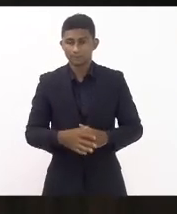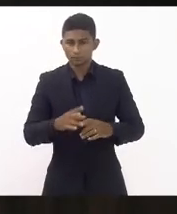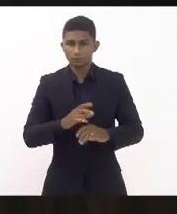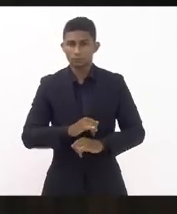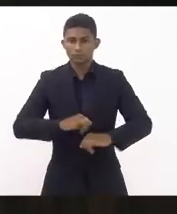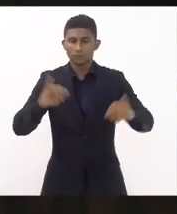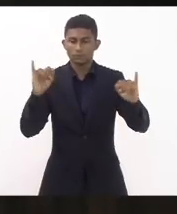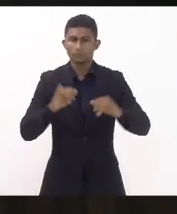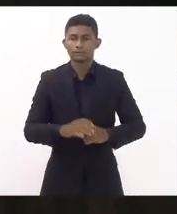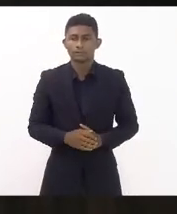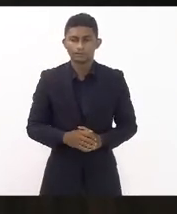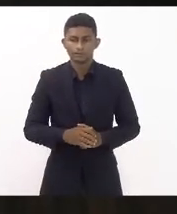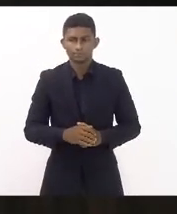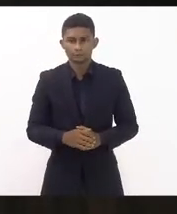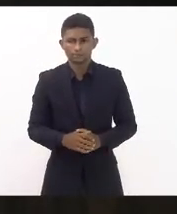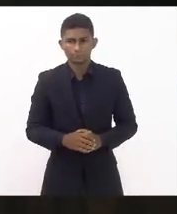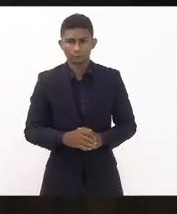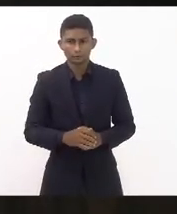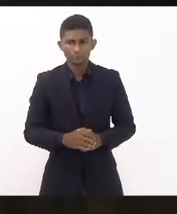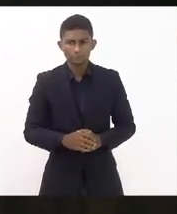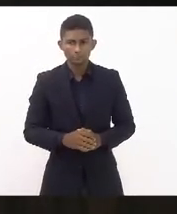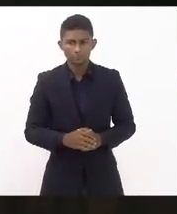Anuncio.